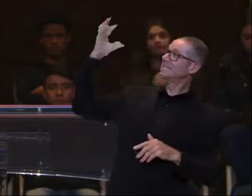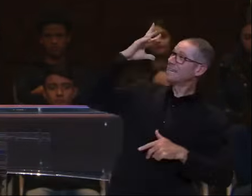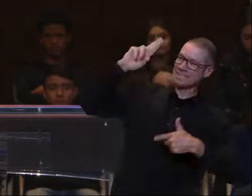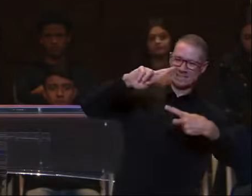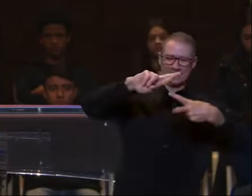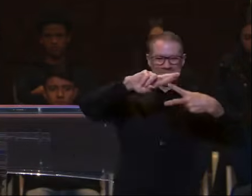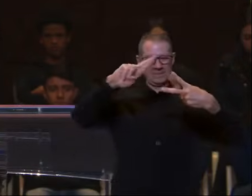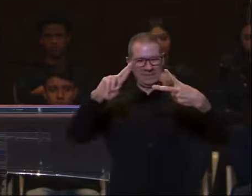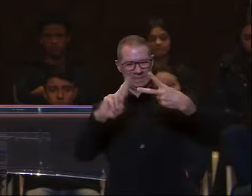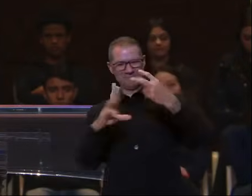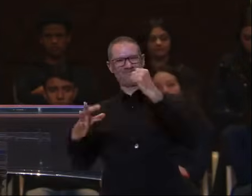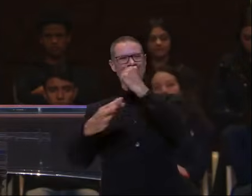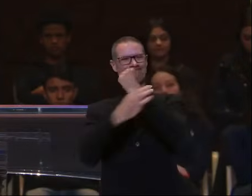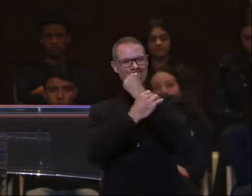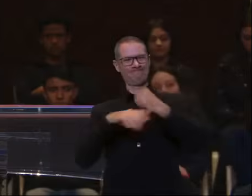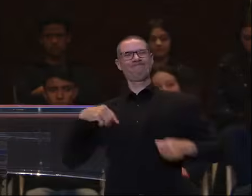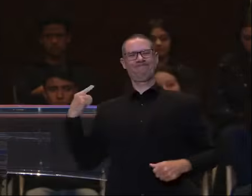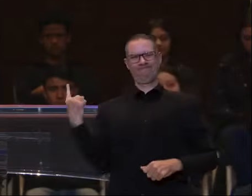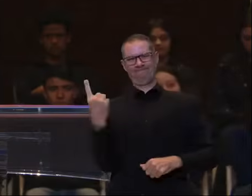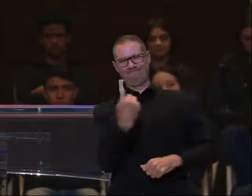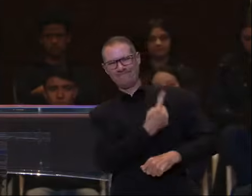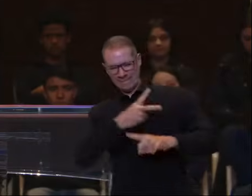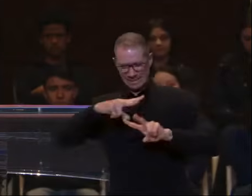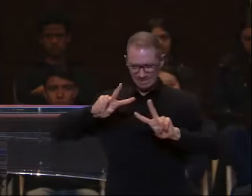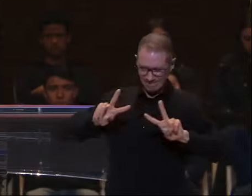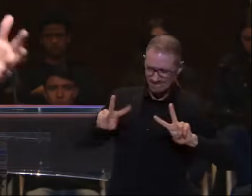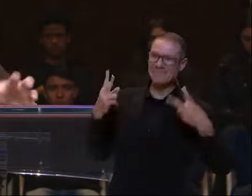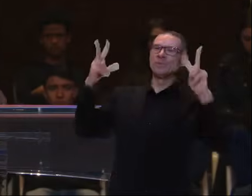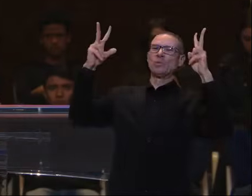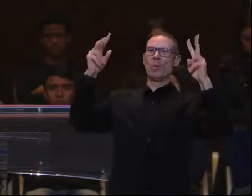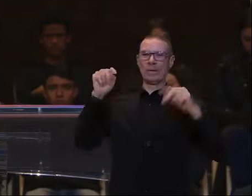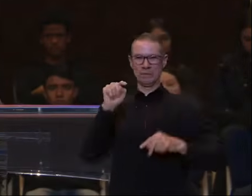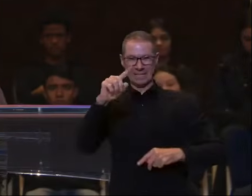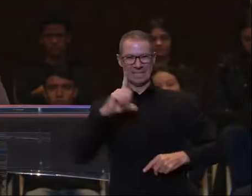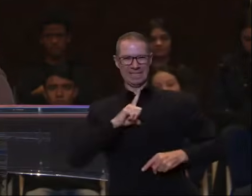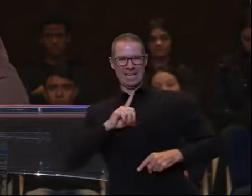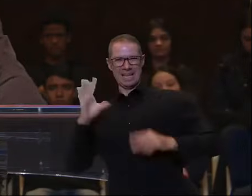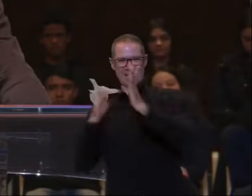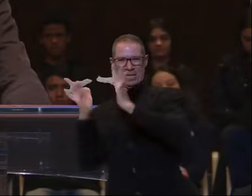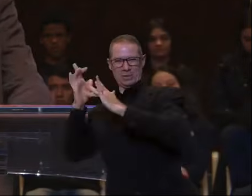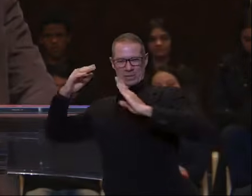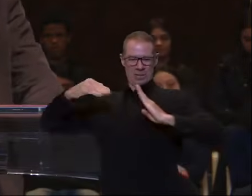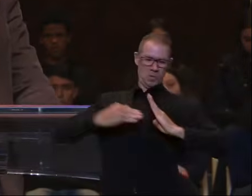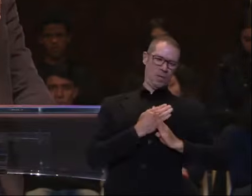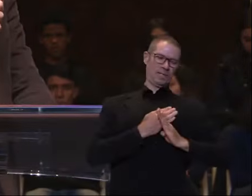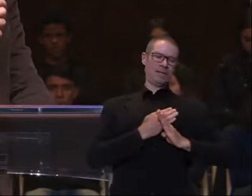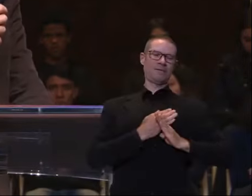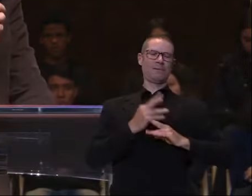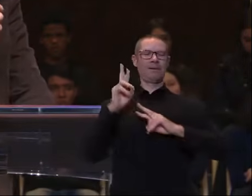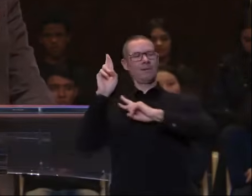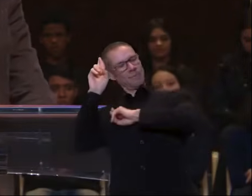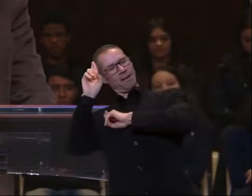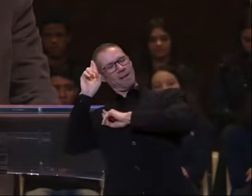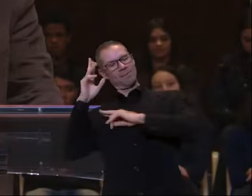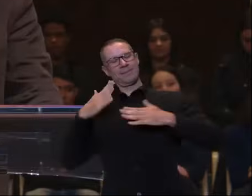que garantem a nossa vitória. Se você tem Jesus no coração, você vai dormir tranquilo.